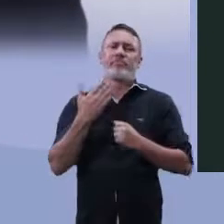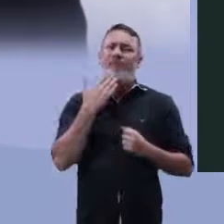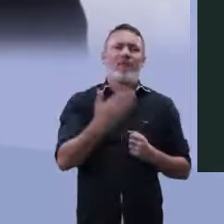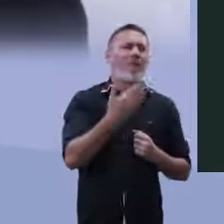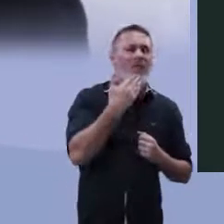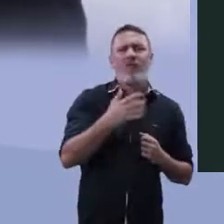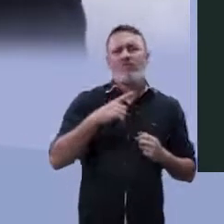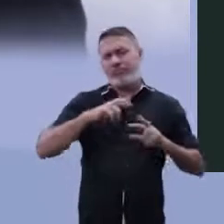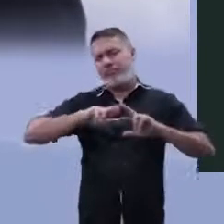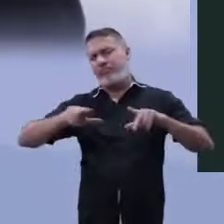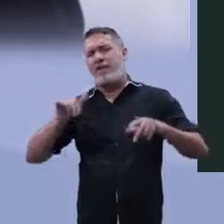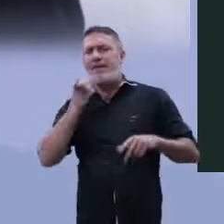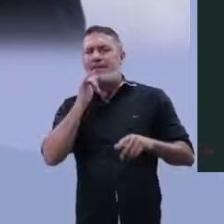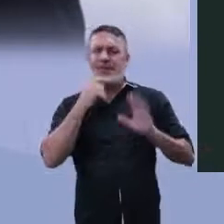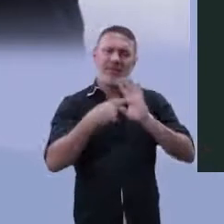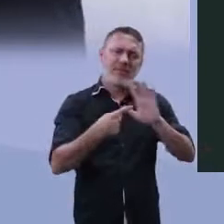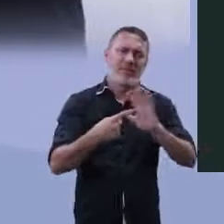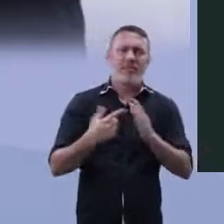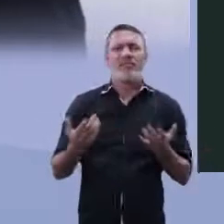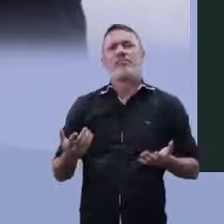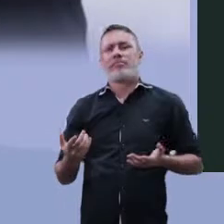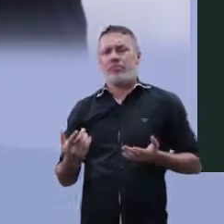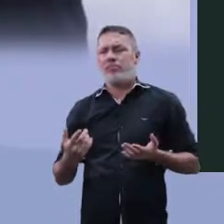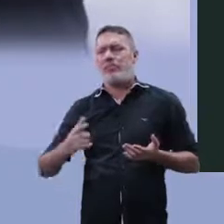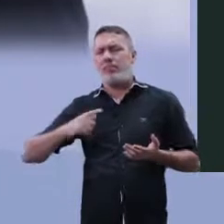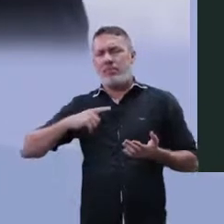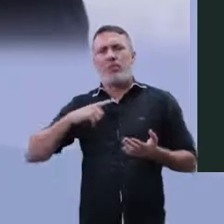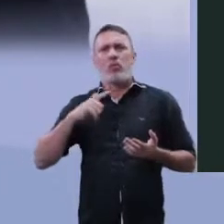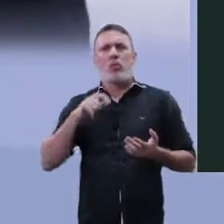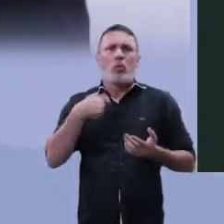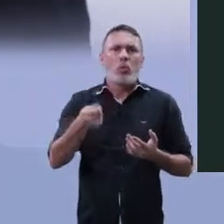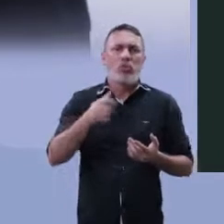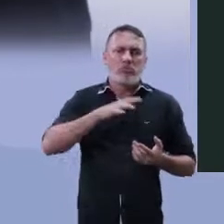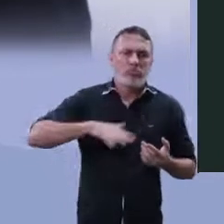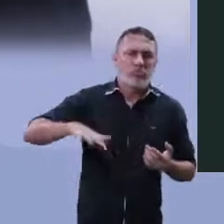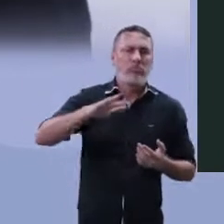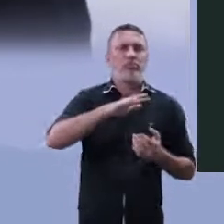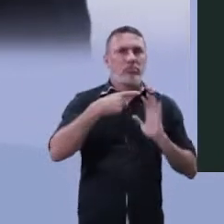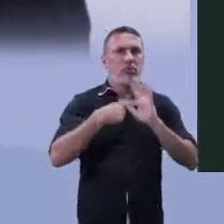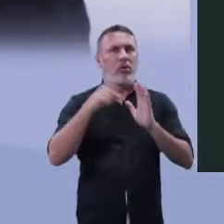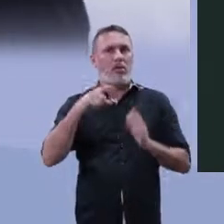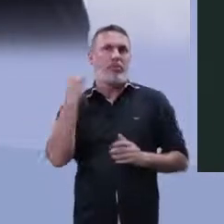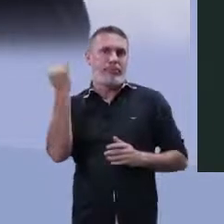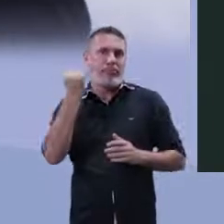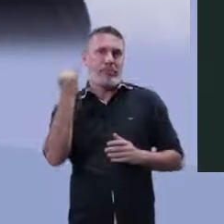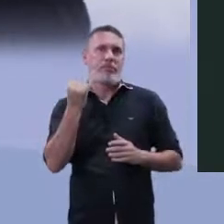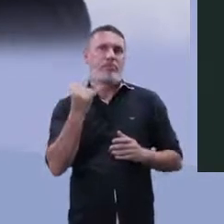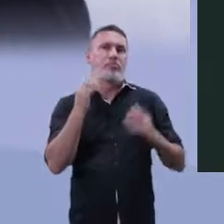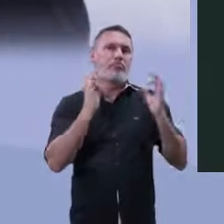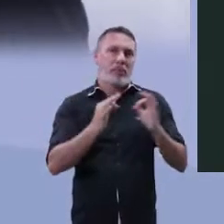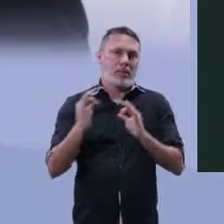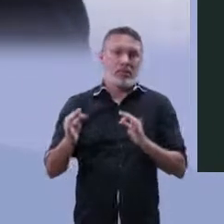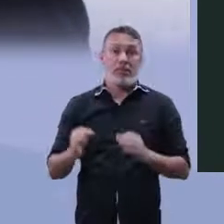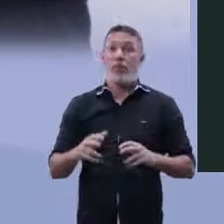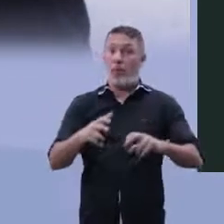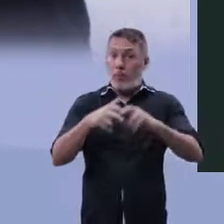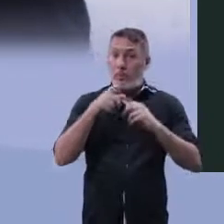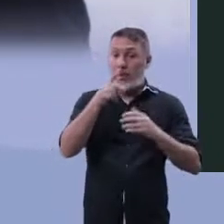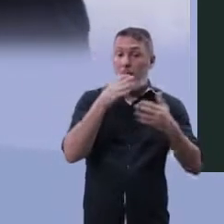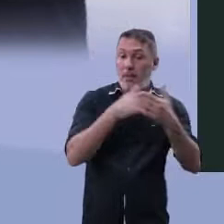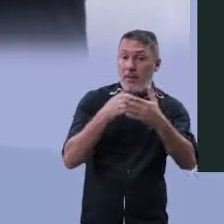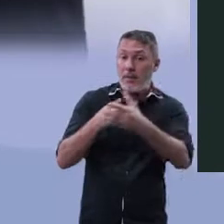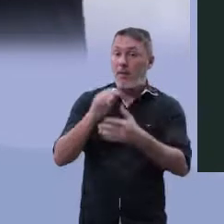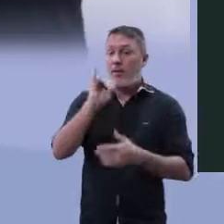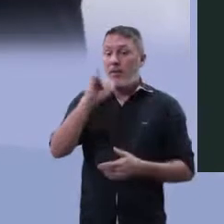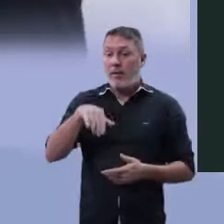né? Trazendo exemplos, certo? Então, isso tem um alcance bastante significativo, que é muito importante, é muito positivo.